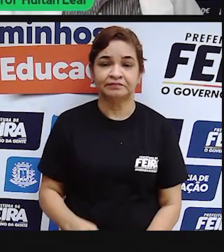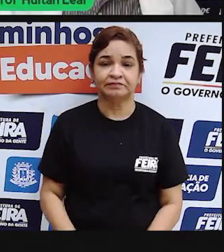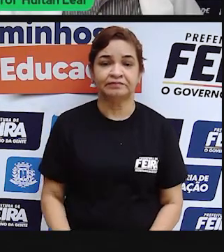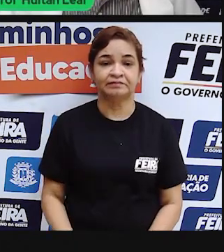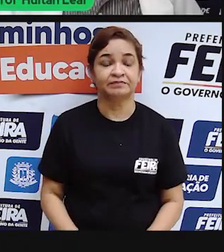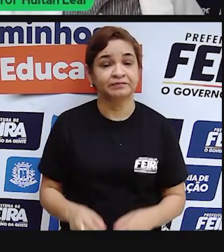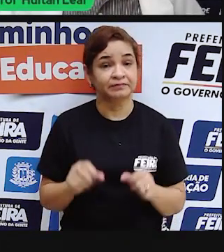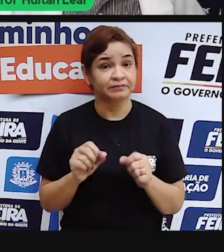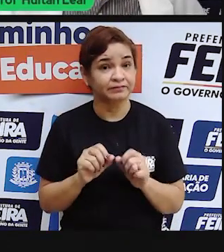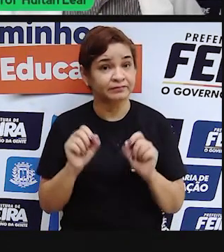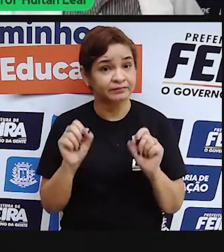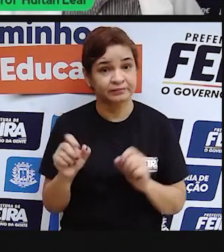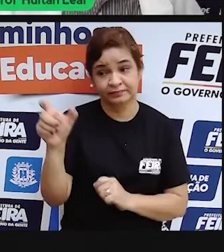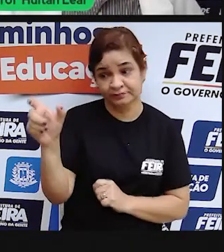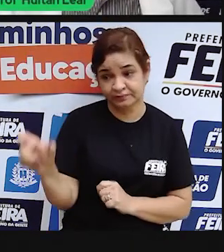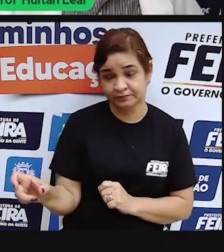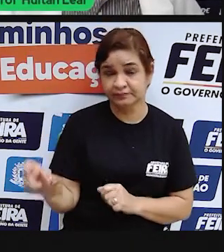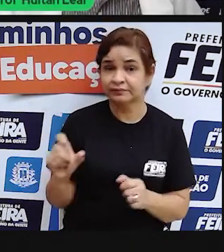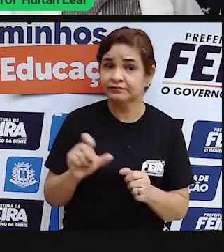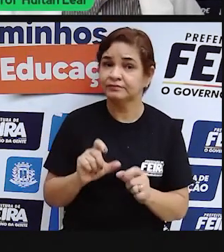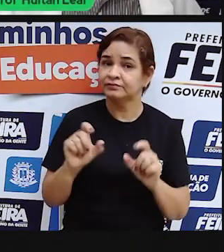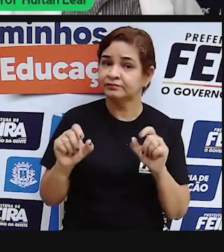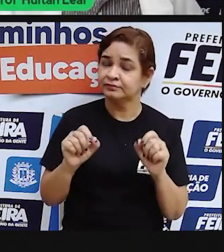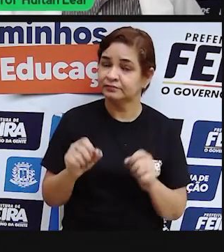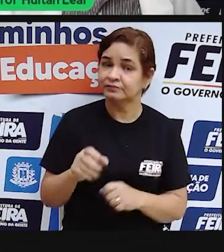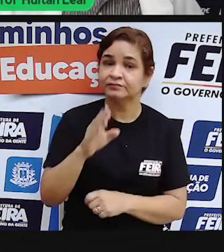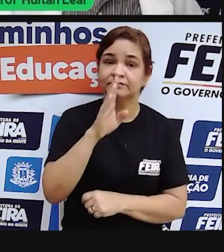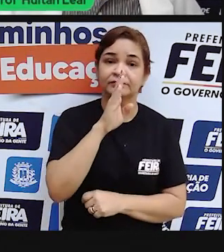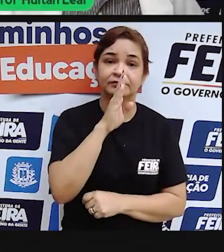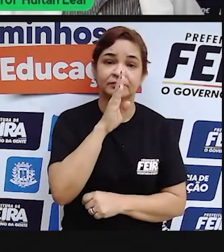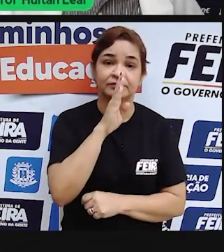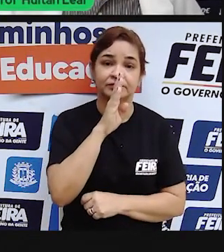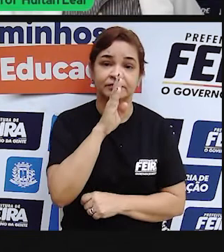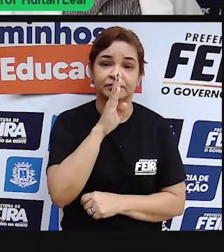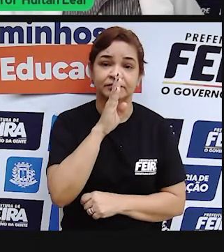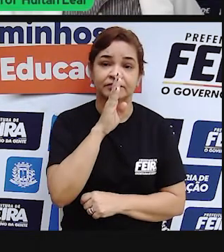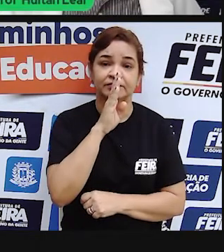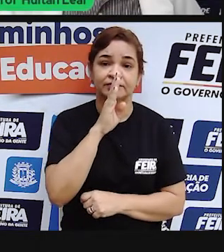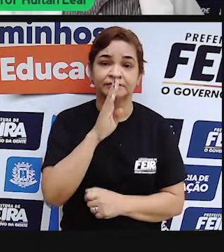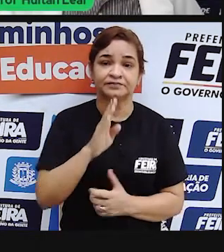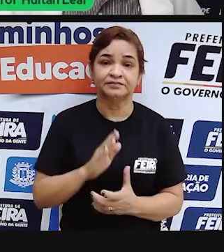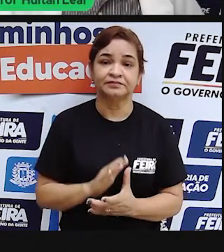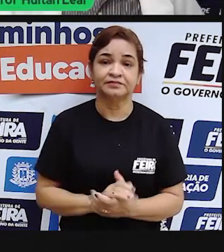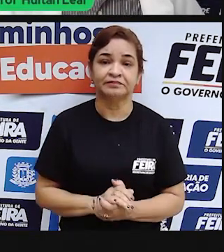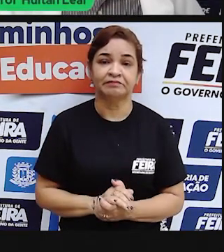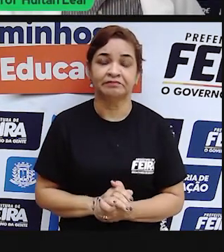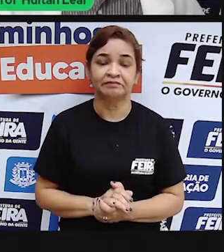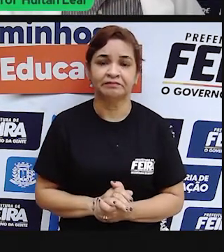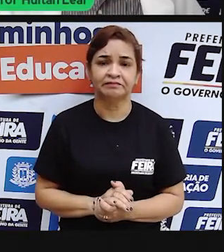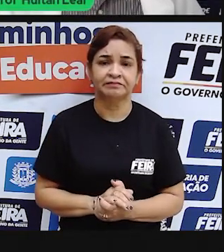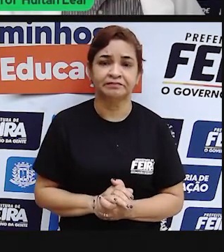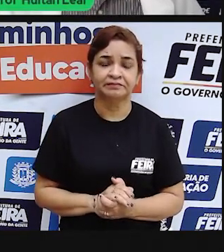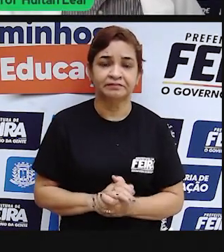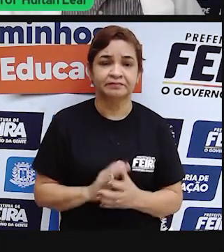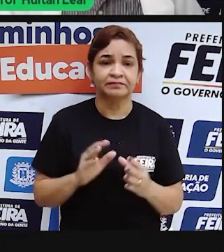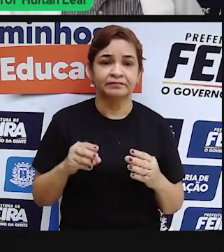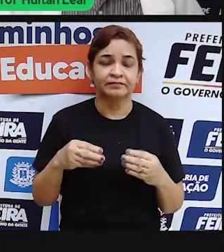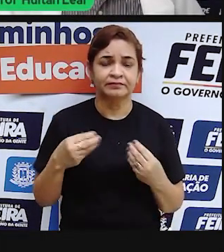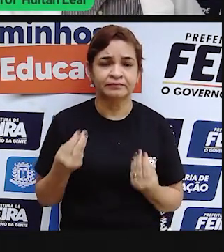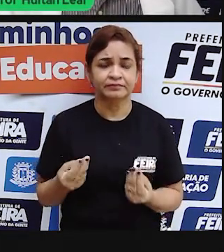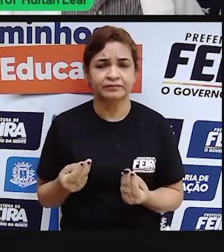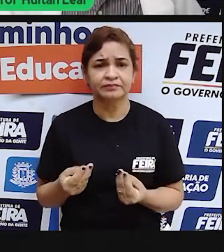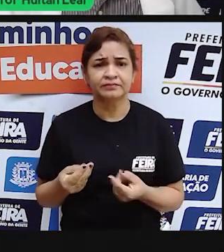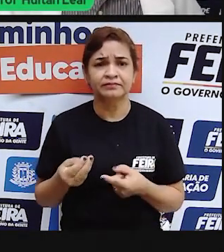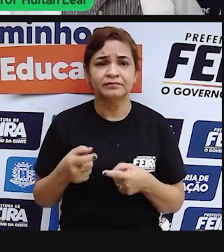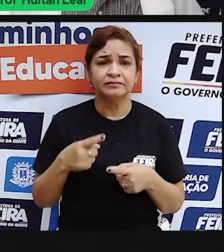é uma ação. Mas, não é? A ação de ficar calado. Quando ele sofre uma